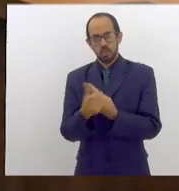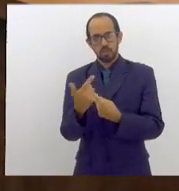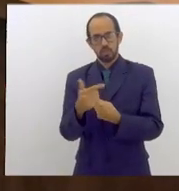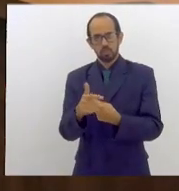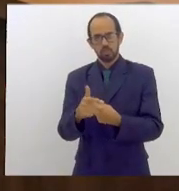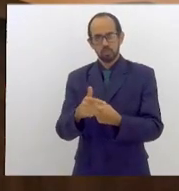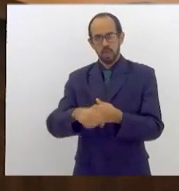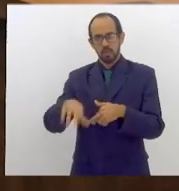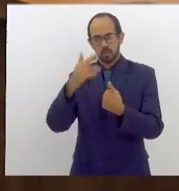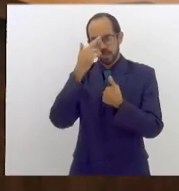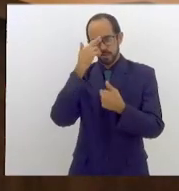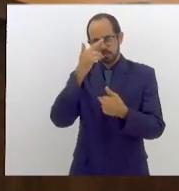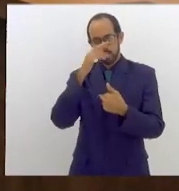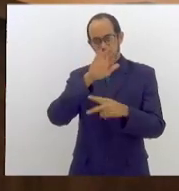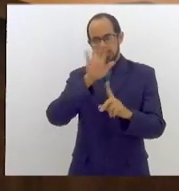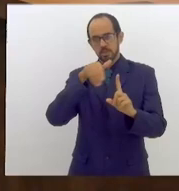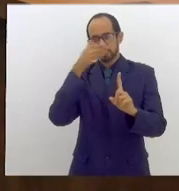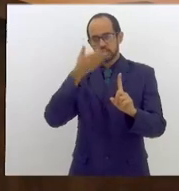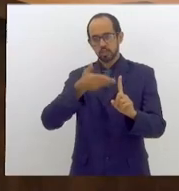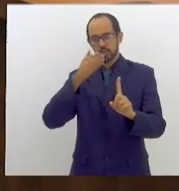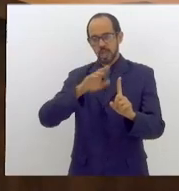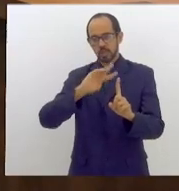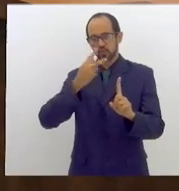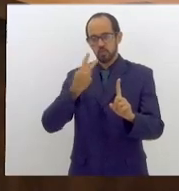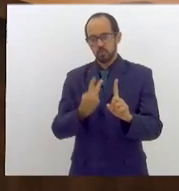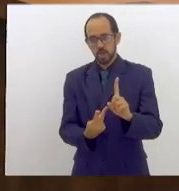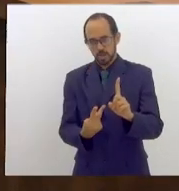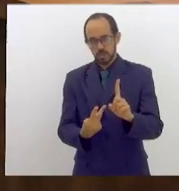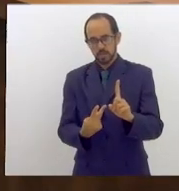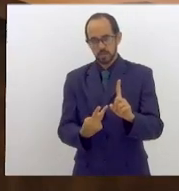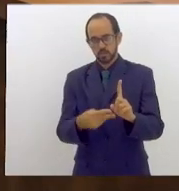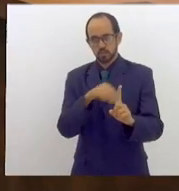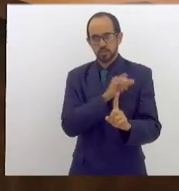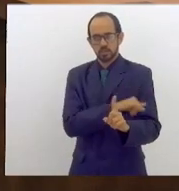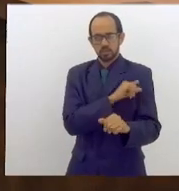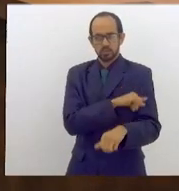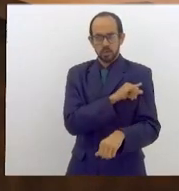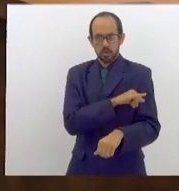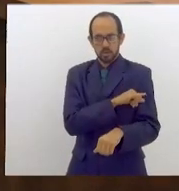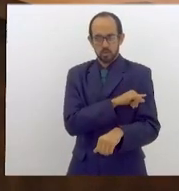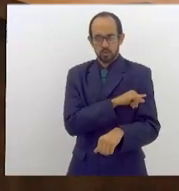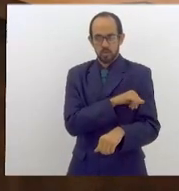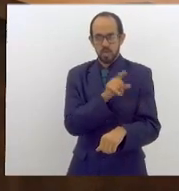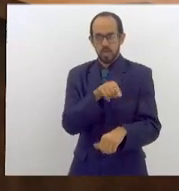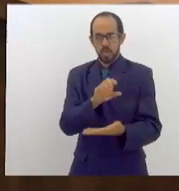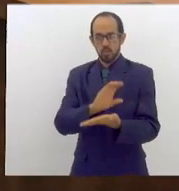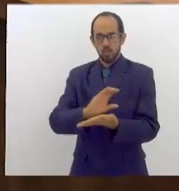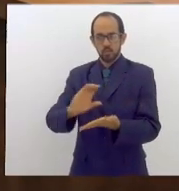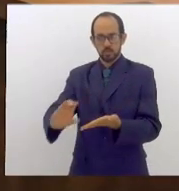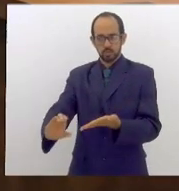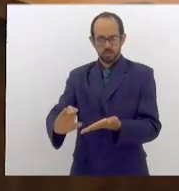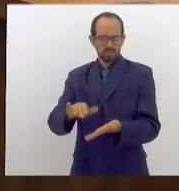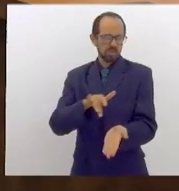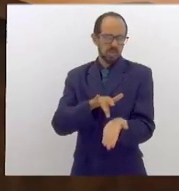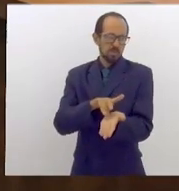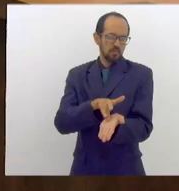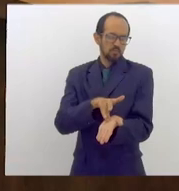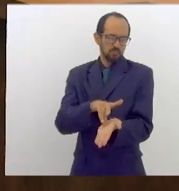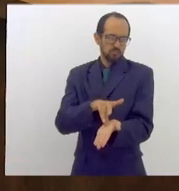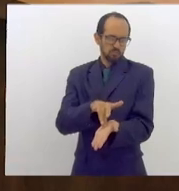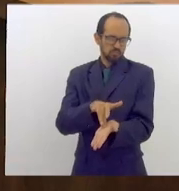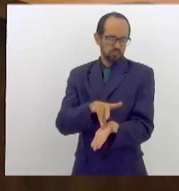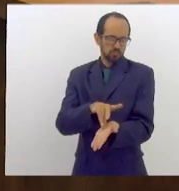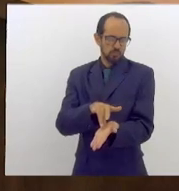no estado do Rio de Janeiro então é um orçamento que para além de uma peça fictícia da realidade